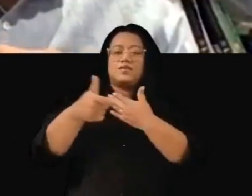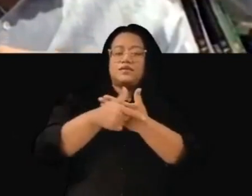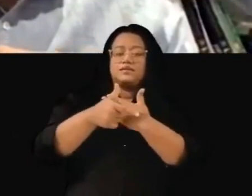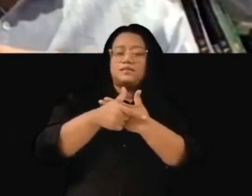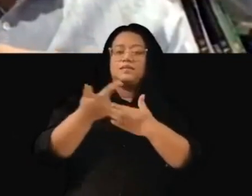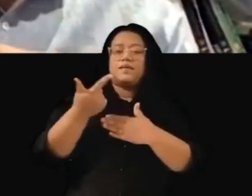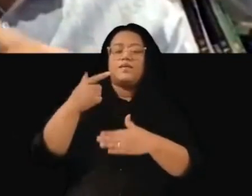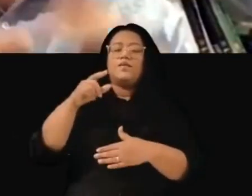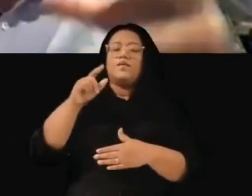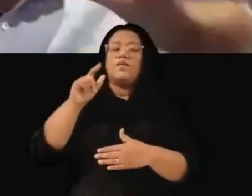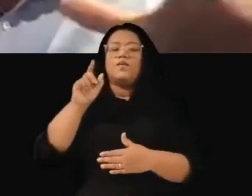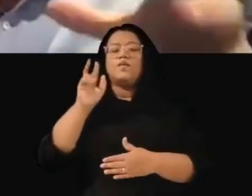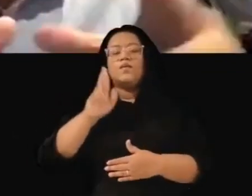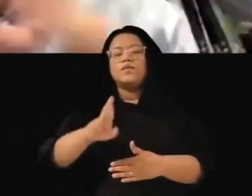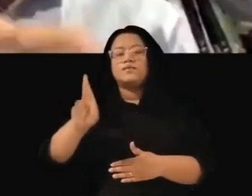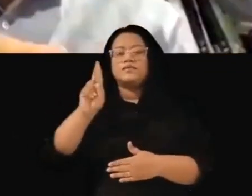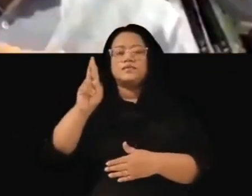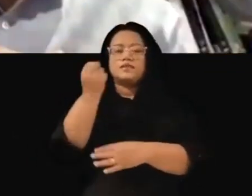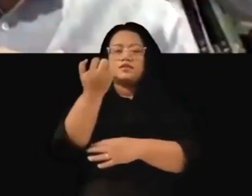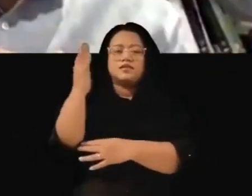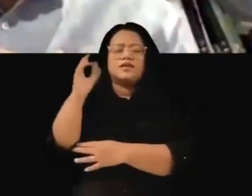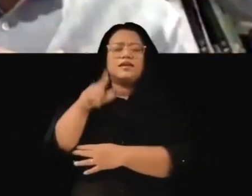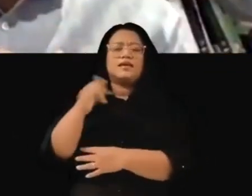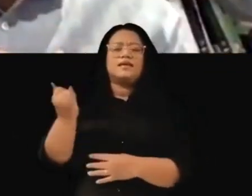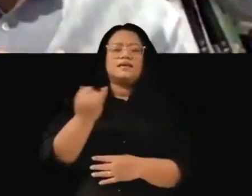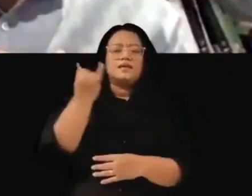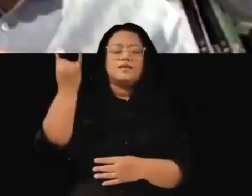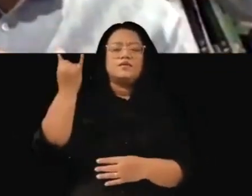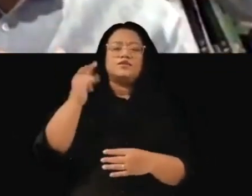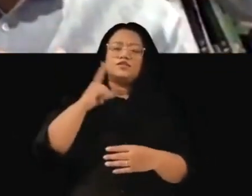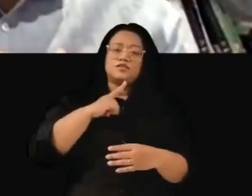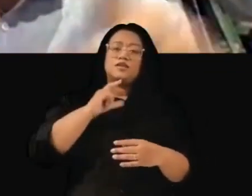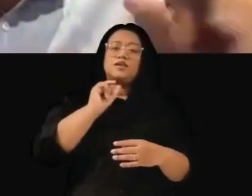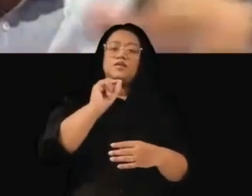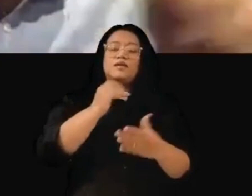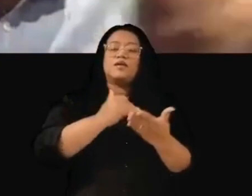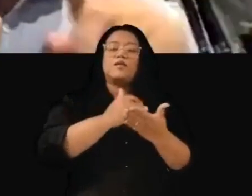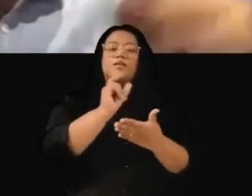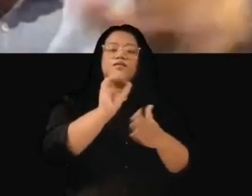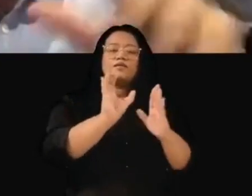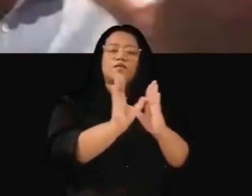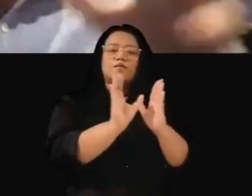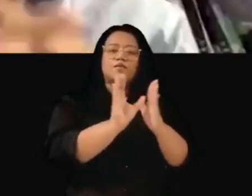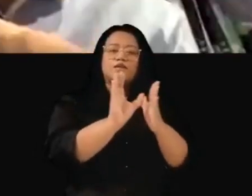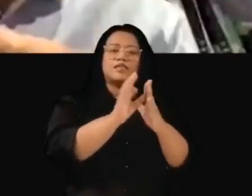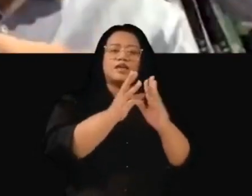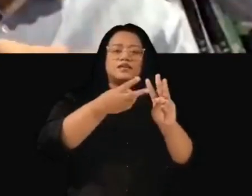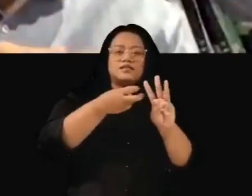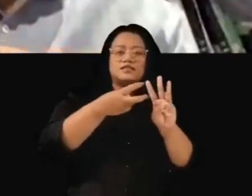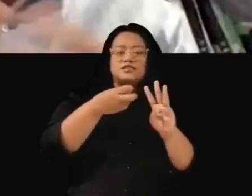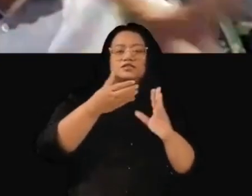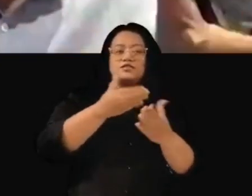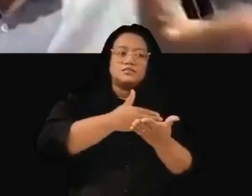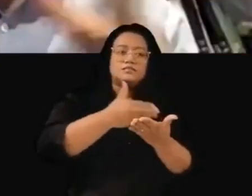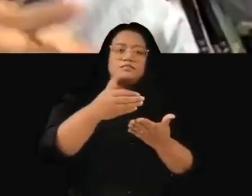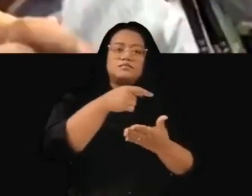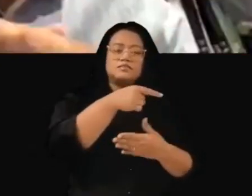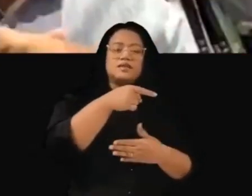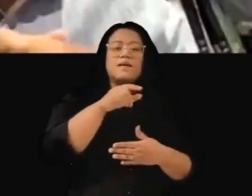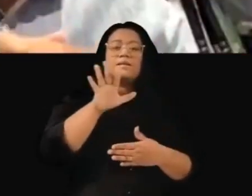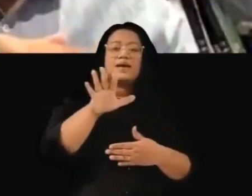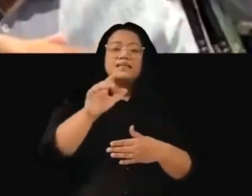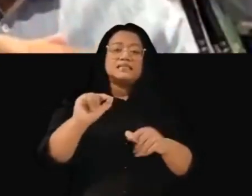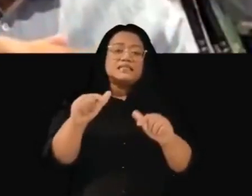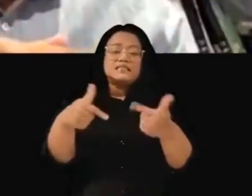ambientais e ecossistêmicos é desenvolvido com grande importância pelas comunidades originárias. E esse serviço não é reconhecido. Daí uma primeira